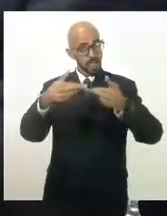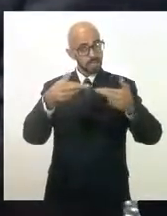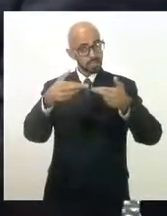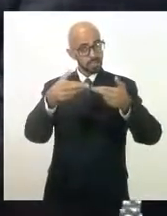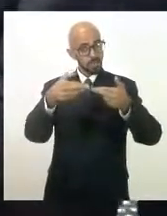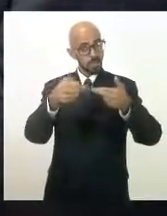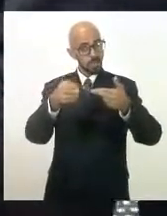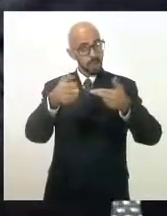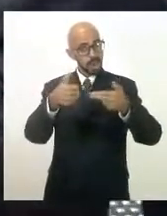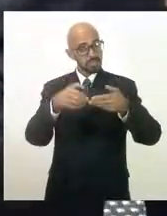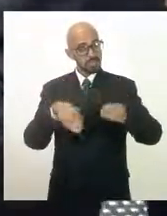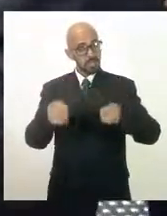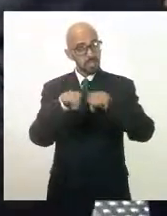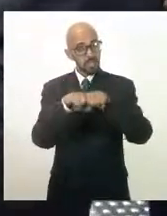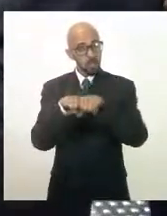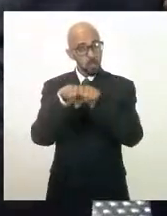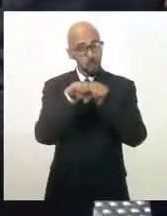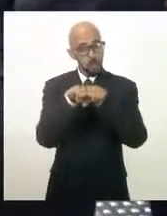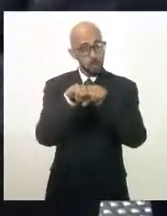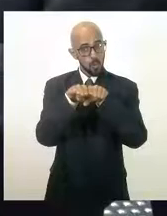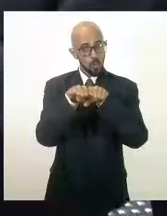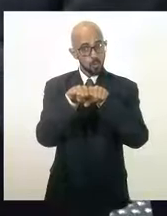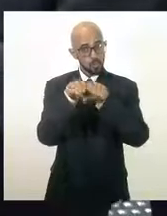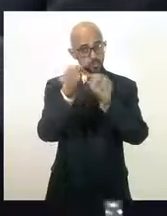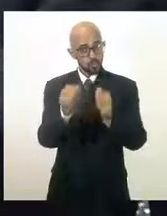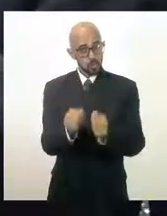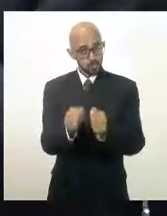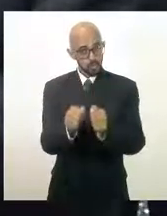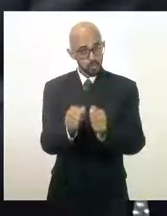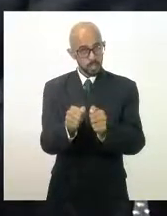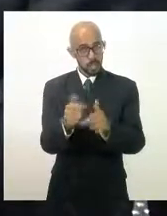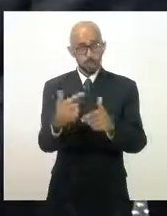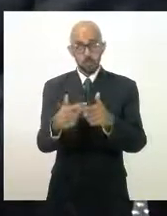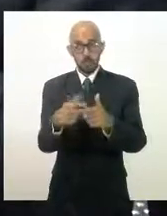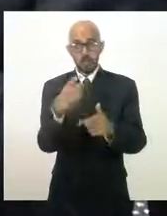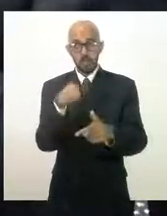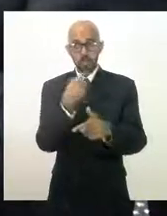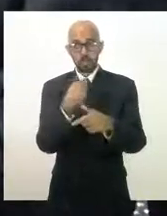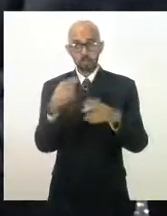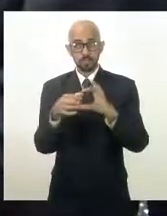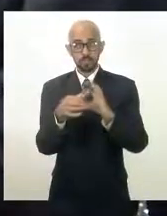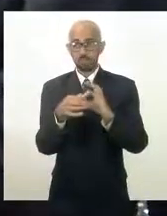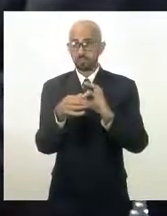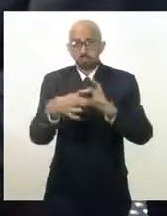poder, haja vista a nossa independência na nossa ação.